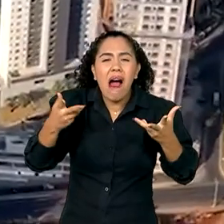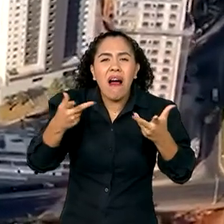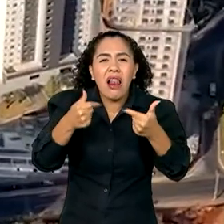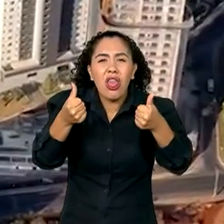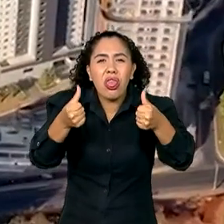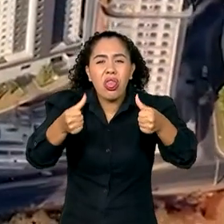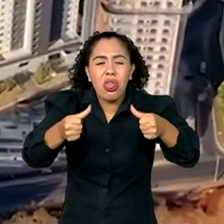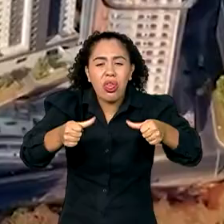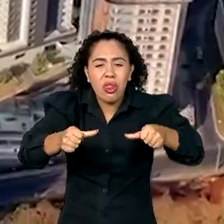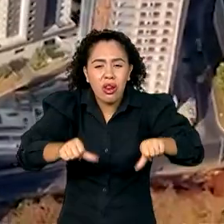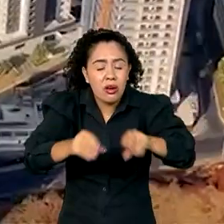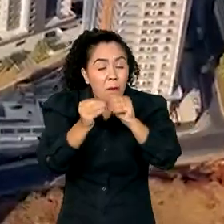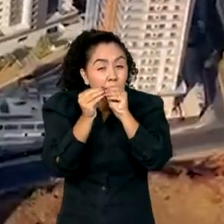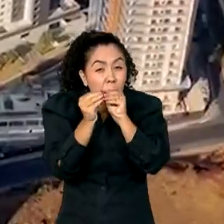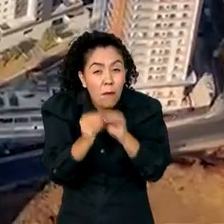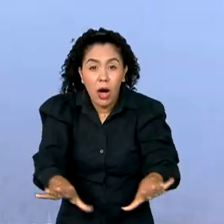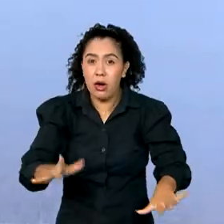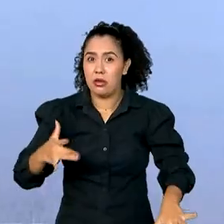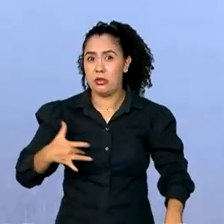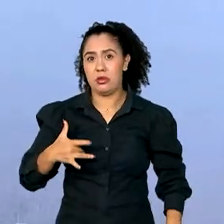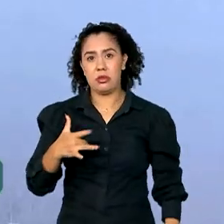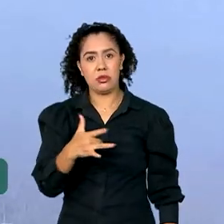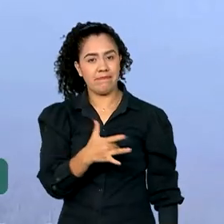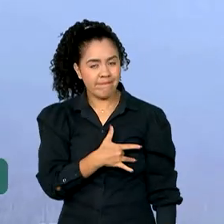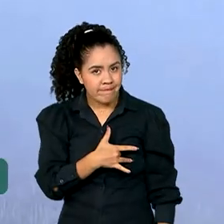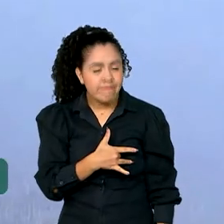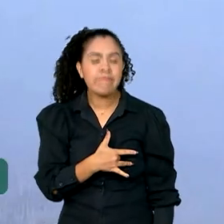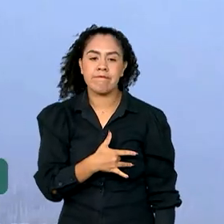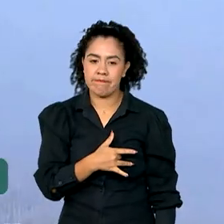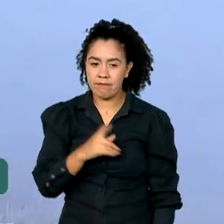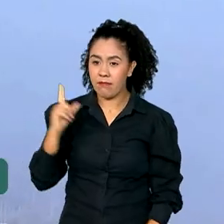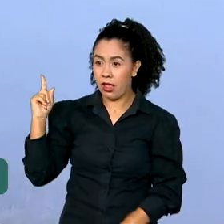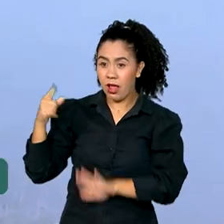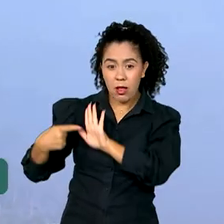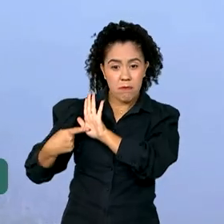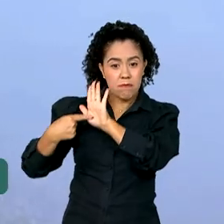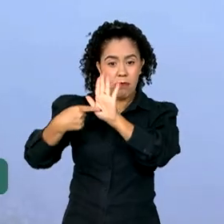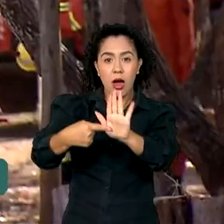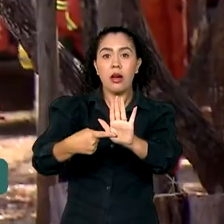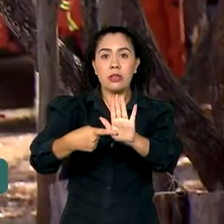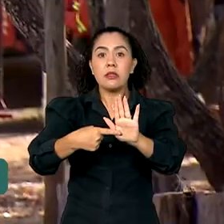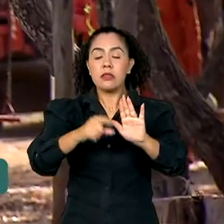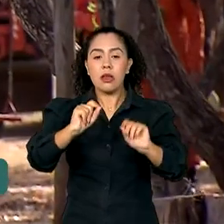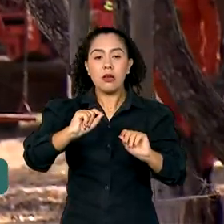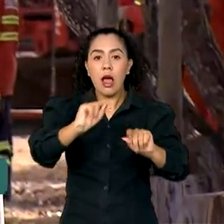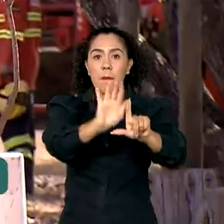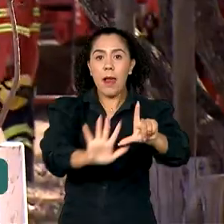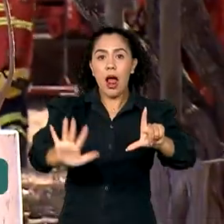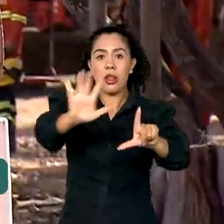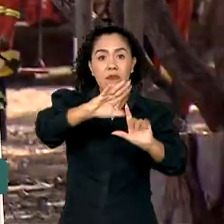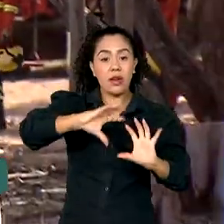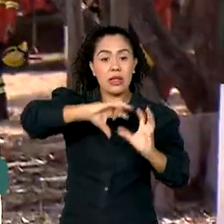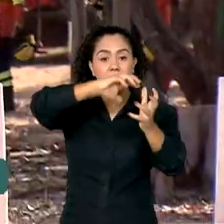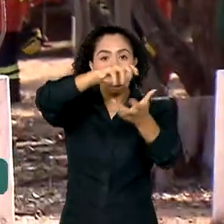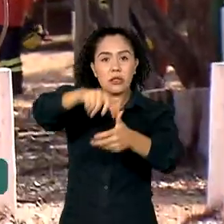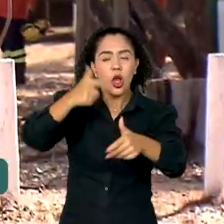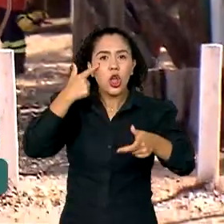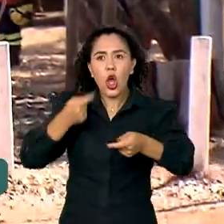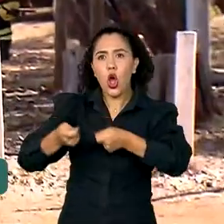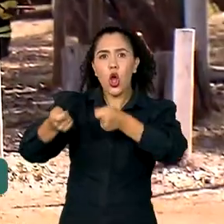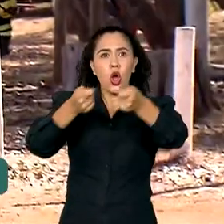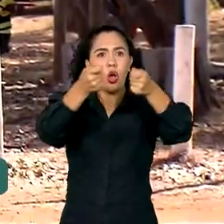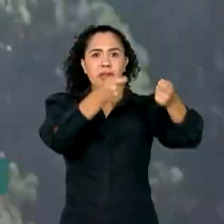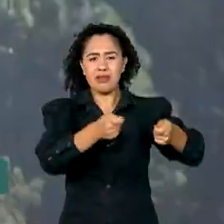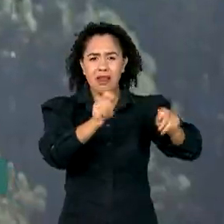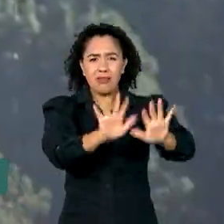a níveis prejudiciais à saúde. É o que mostram as plataformas internacionais de monitoramento em tempo real. Um